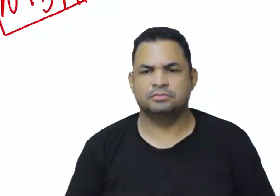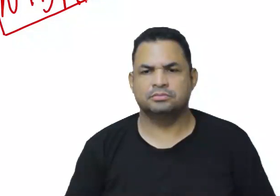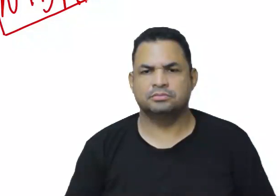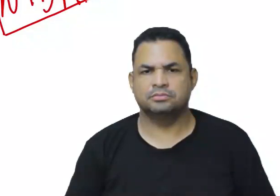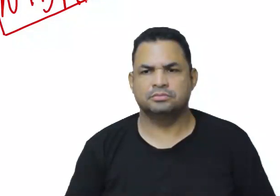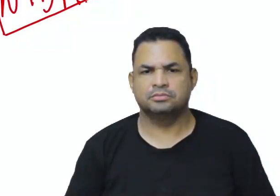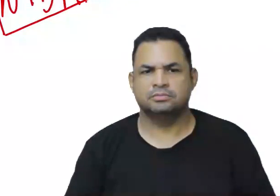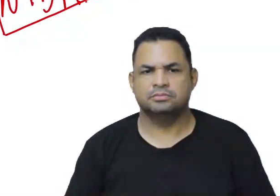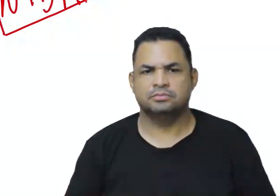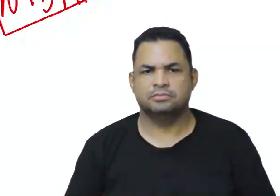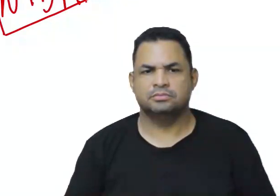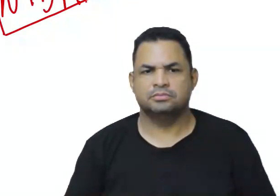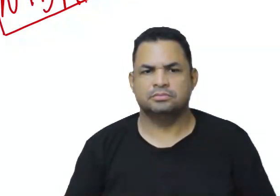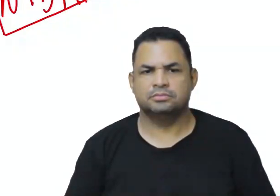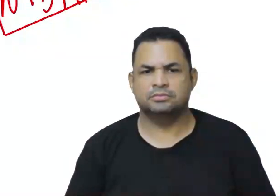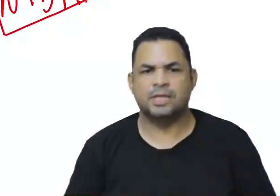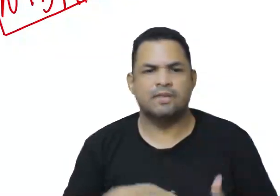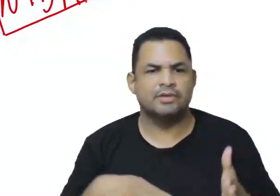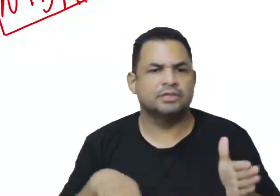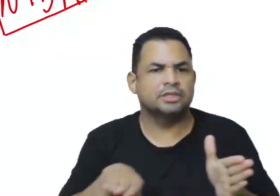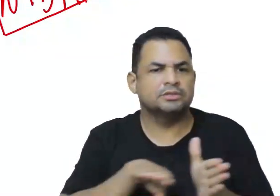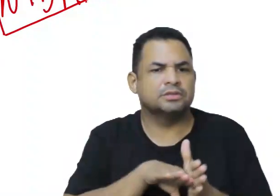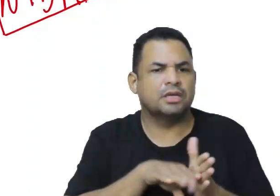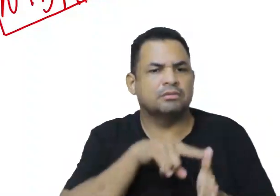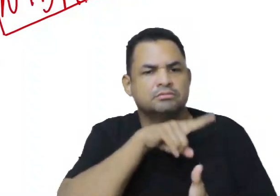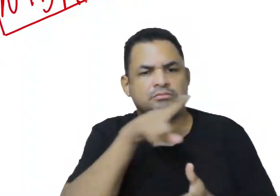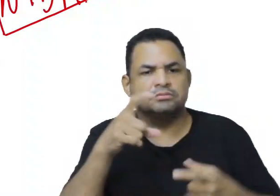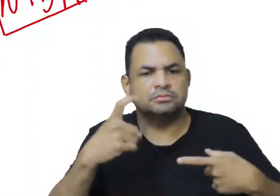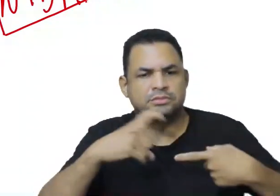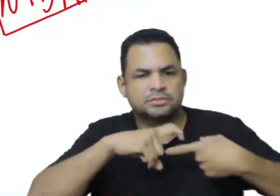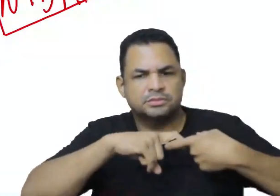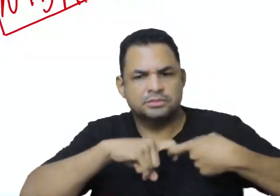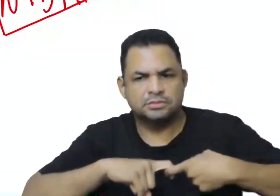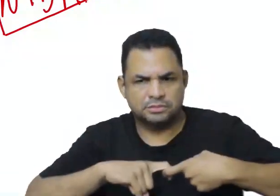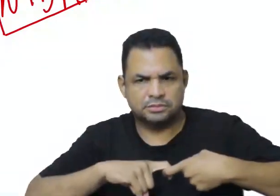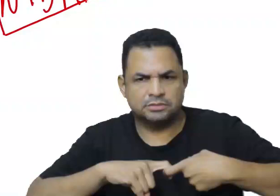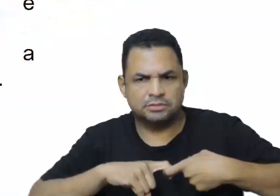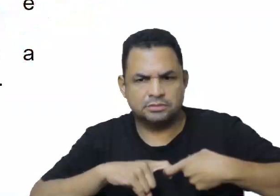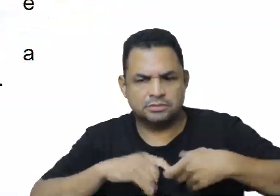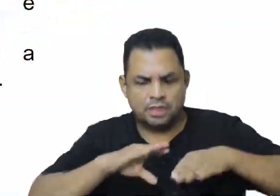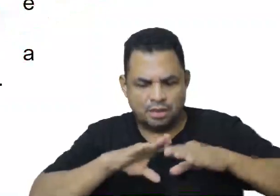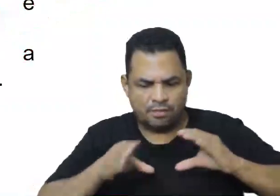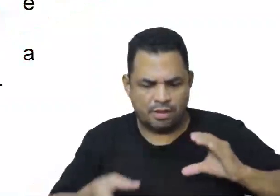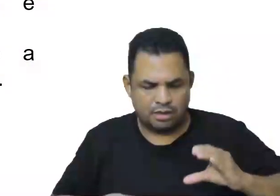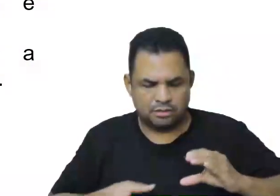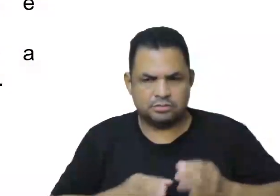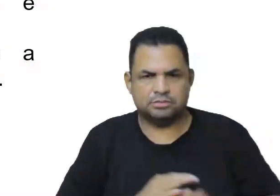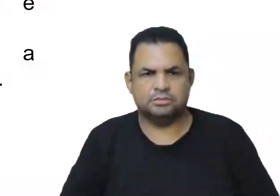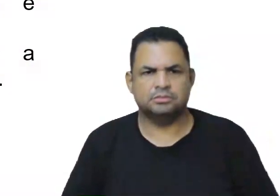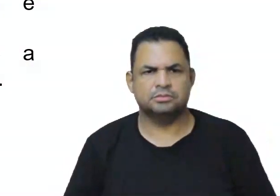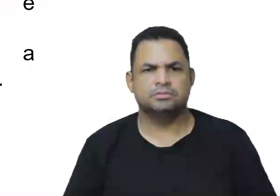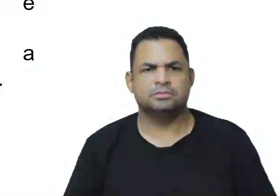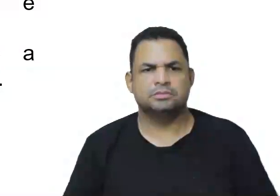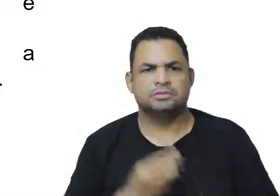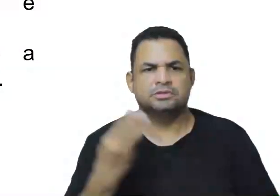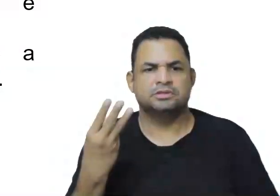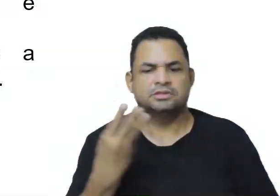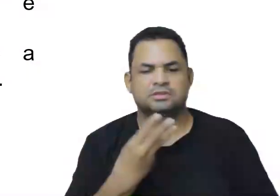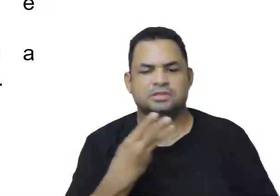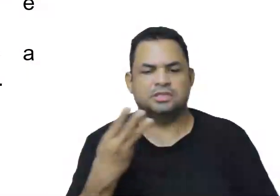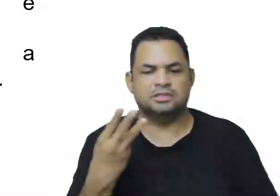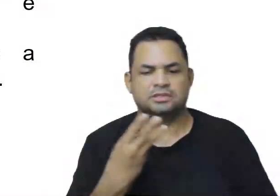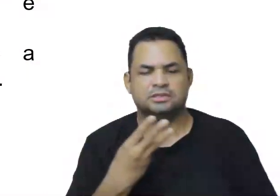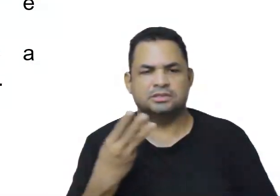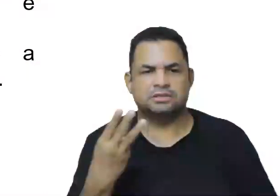ele vem bolando até que ele gruda, digamos assim, na parede do útero. Na 3ª semana